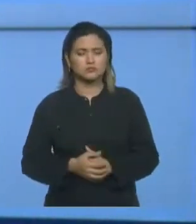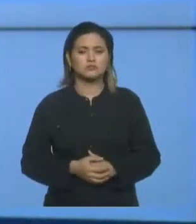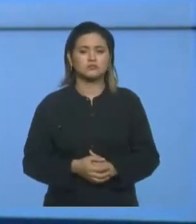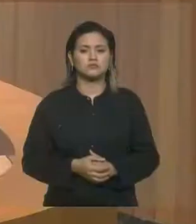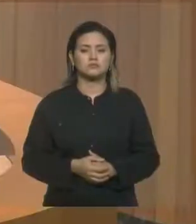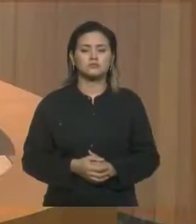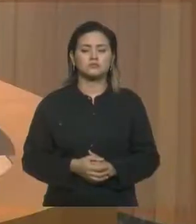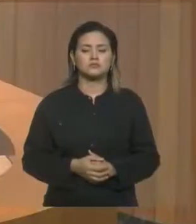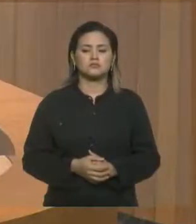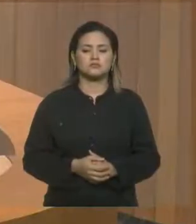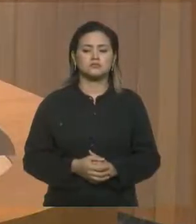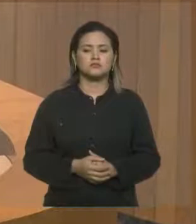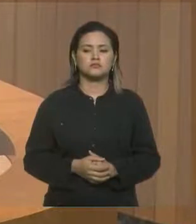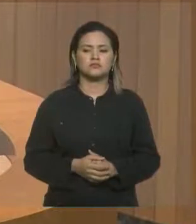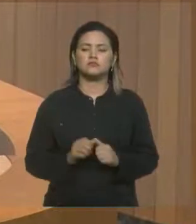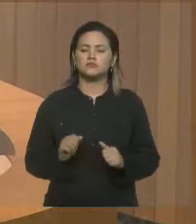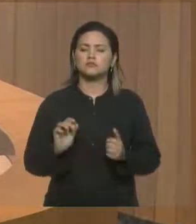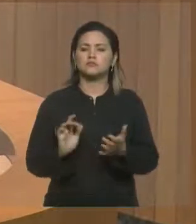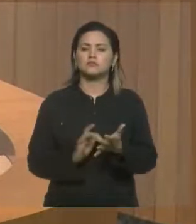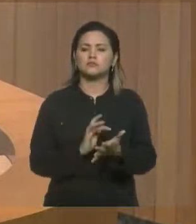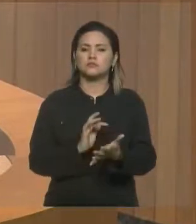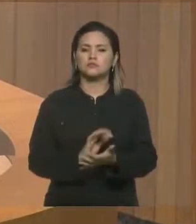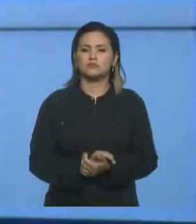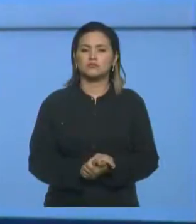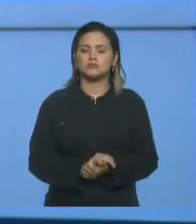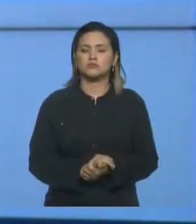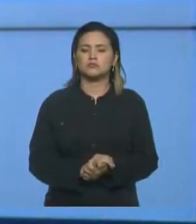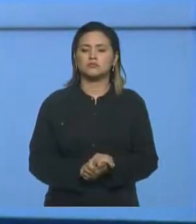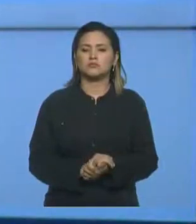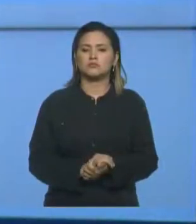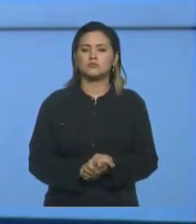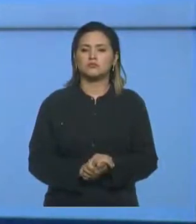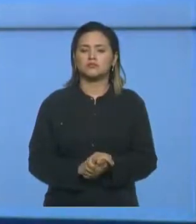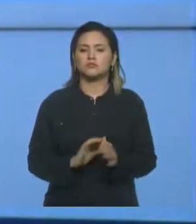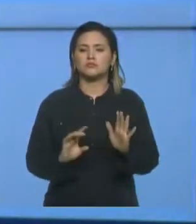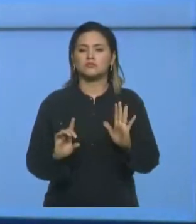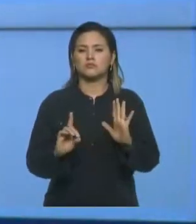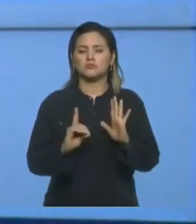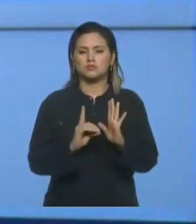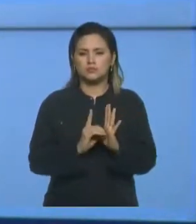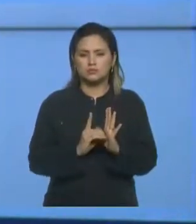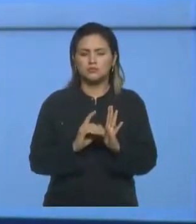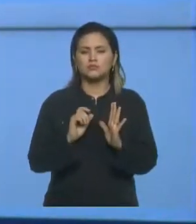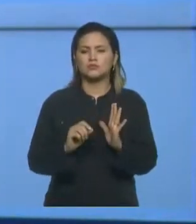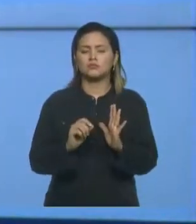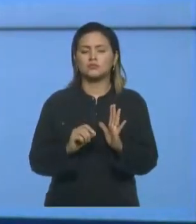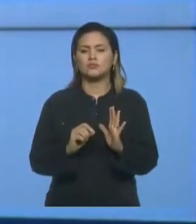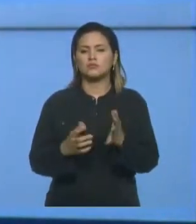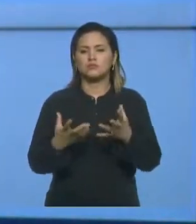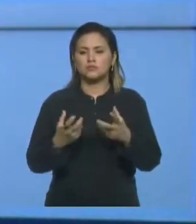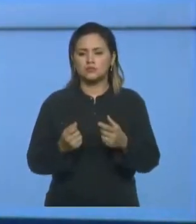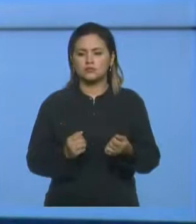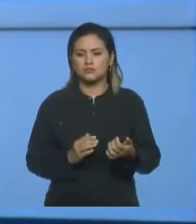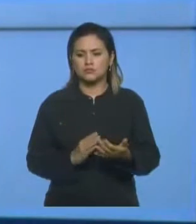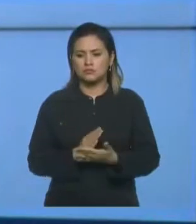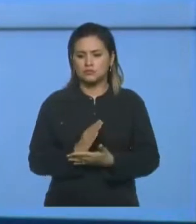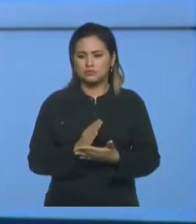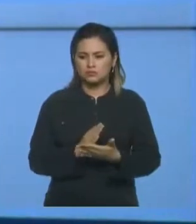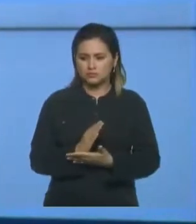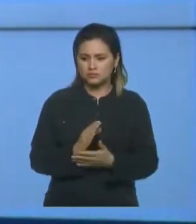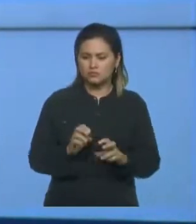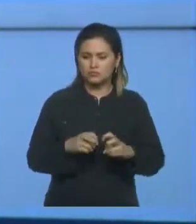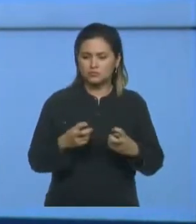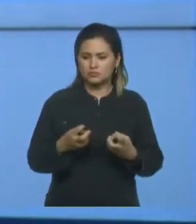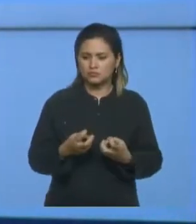Pode passar. Esse aqui é o decreto que aprovou o regimento interno do Conselho Consultivo do Fundo. O Fundo não tem se reunido, o